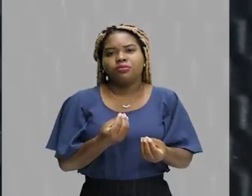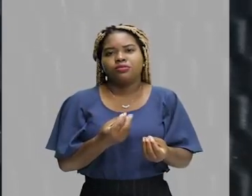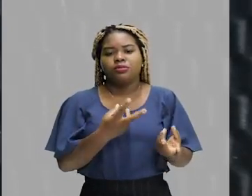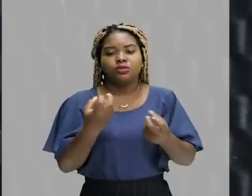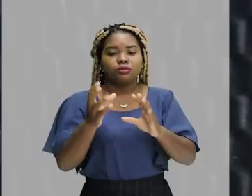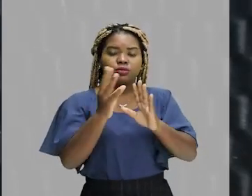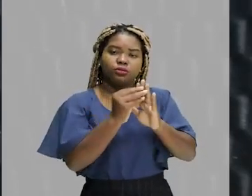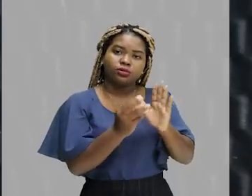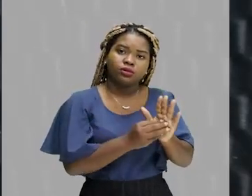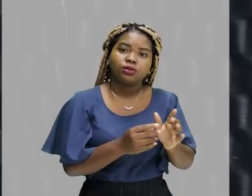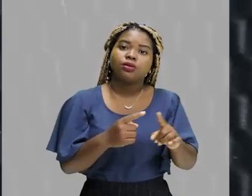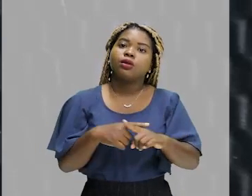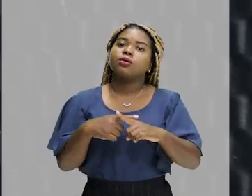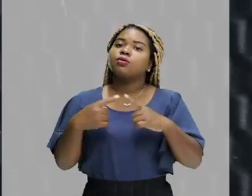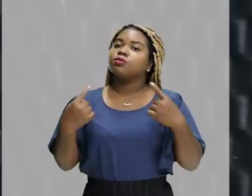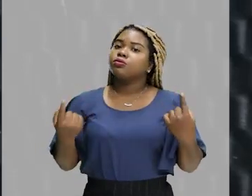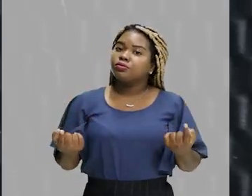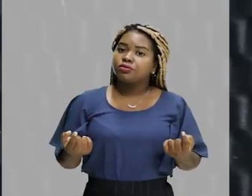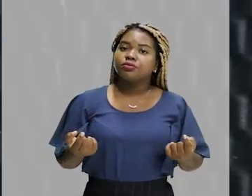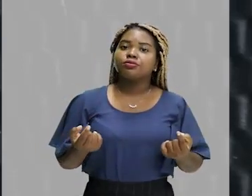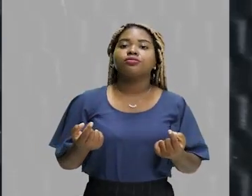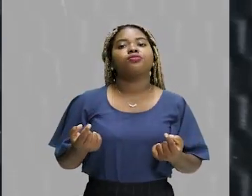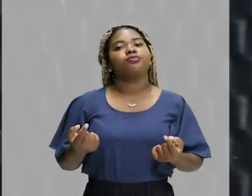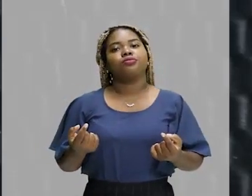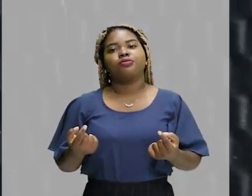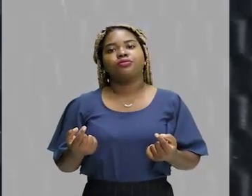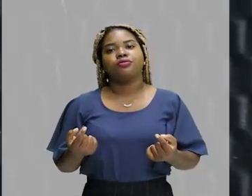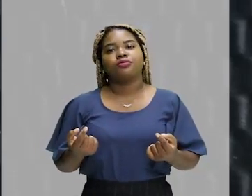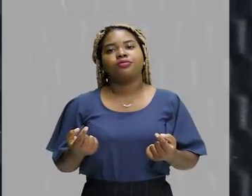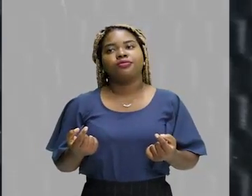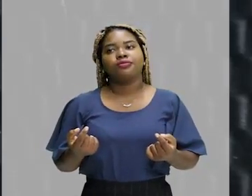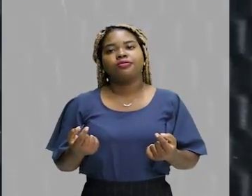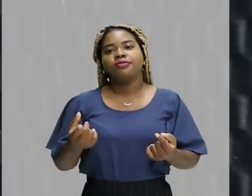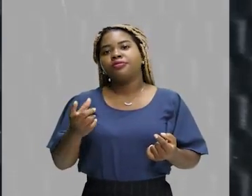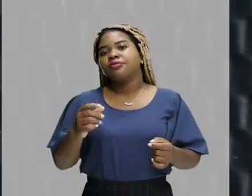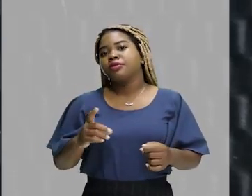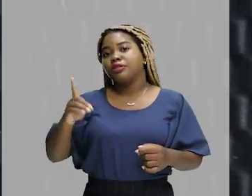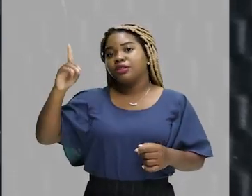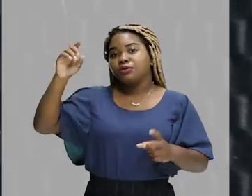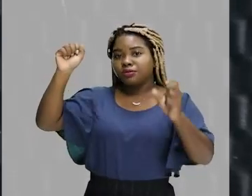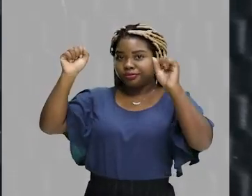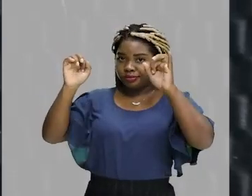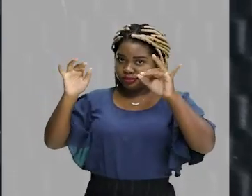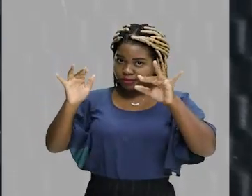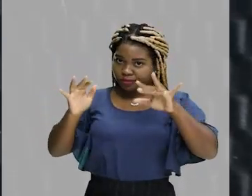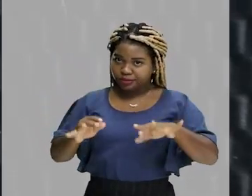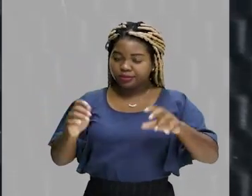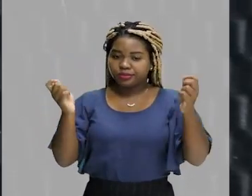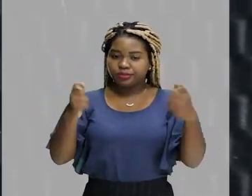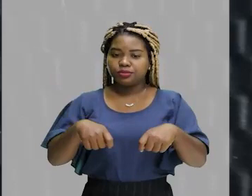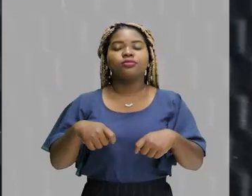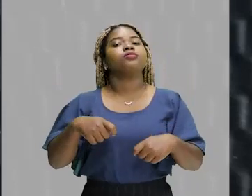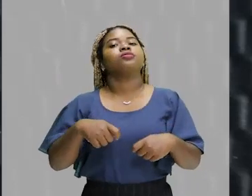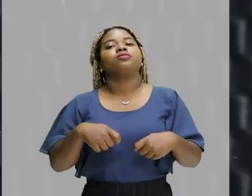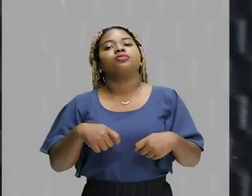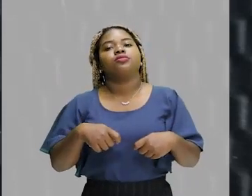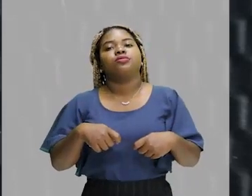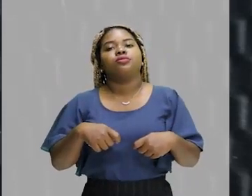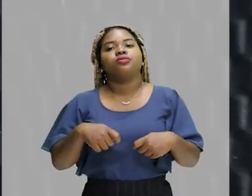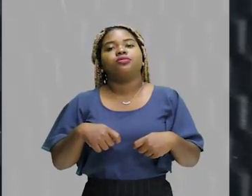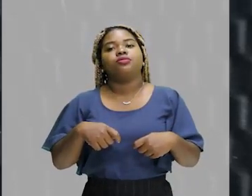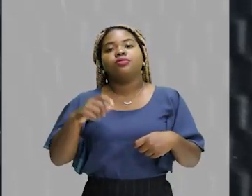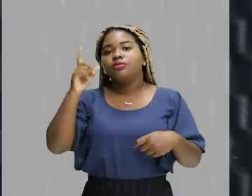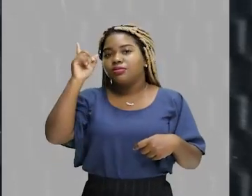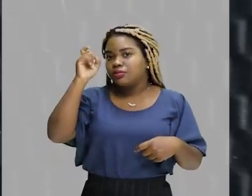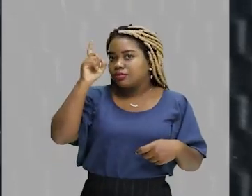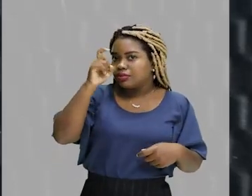aí até vocês, e isso é maravilhoso. Olha como o nosso bom Deus nos brinda com a possibilidade, mesmo em dificuldades, nós termos aí